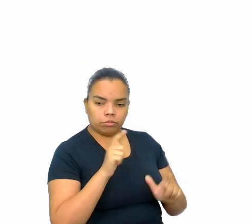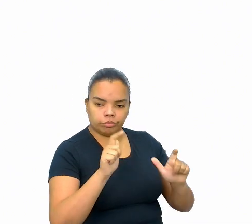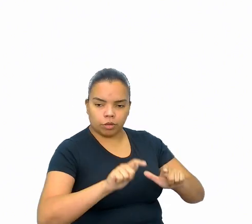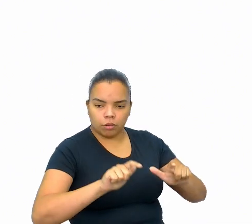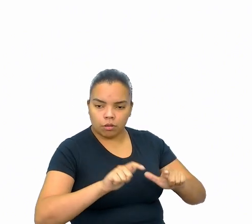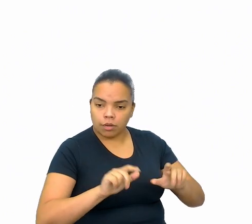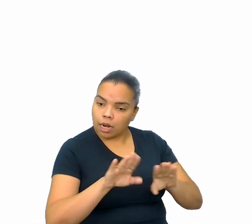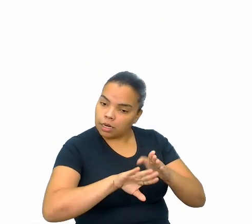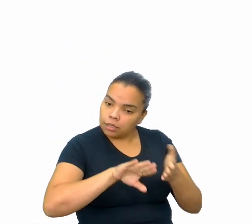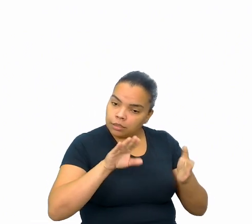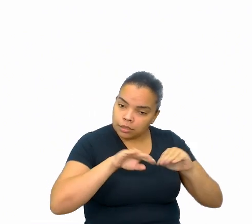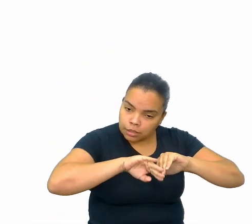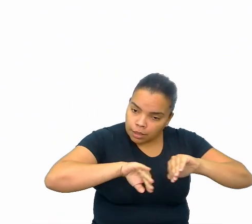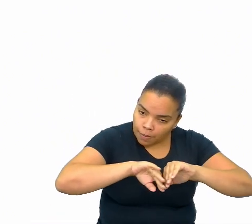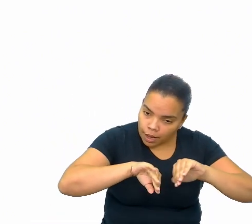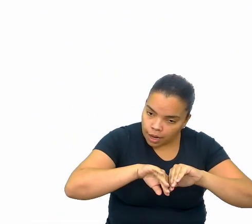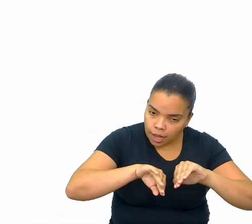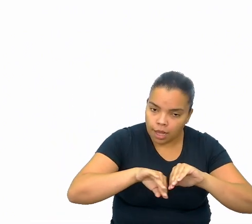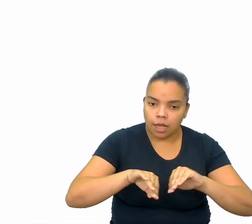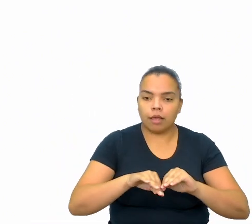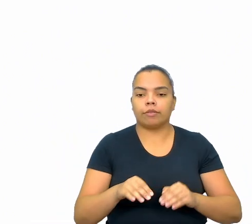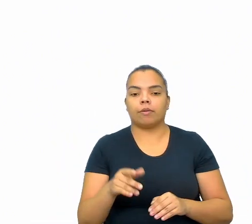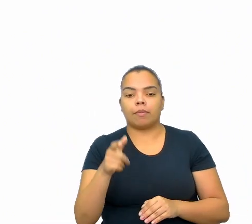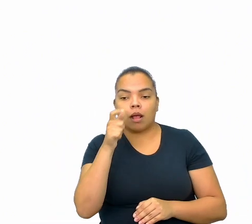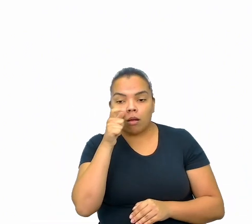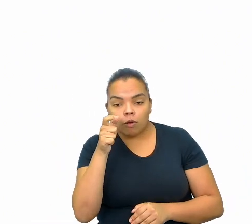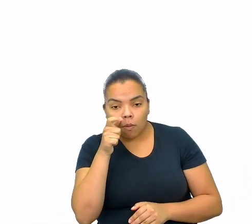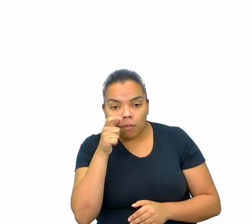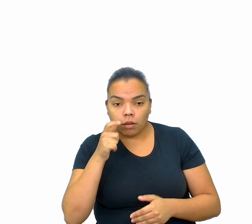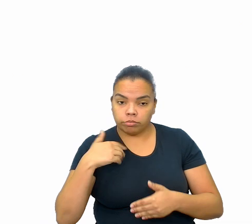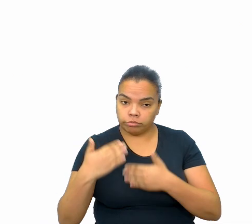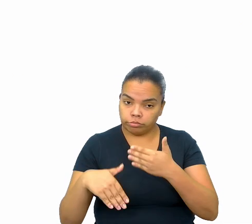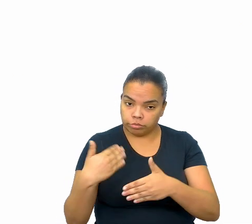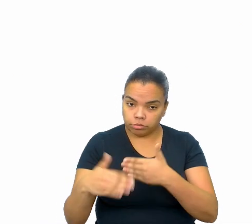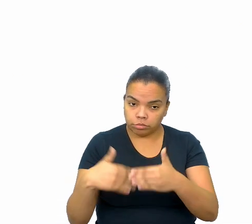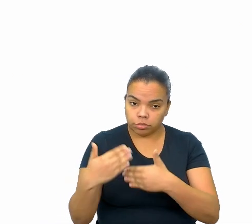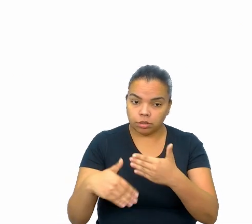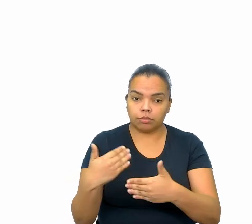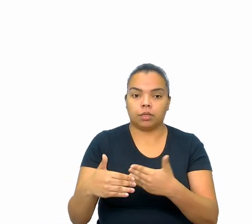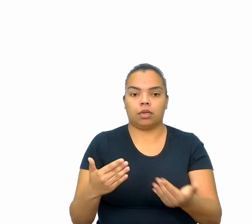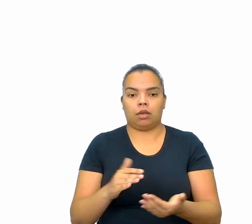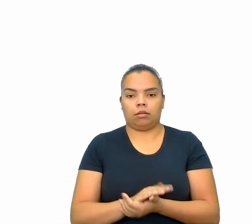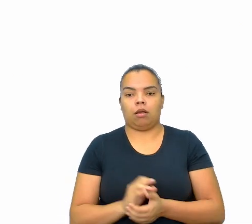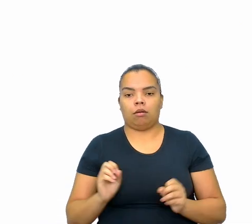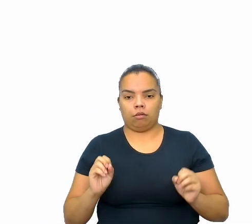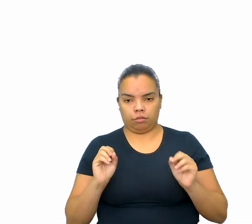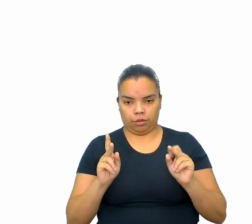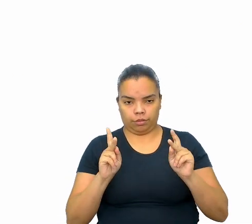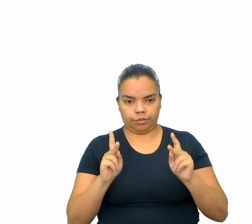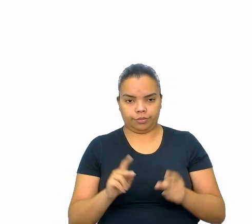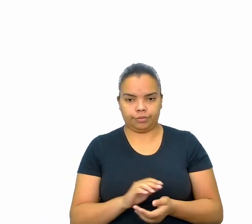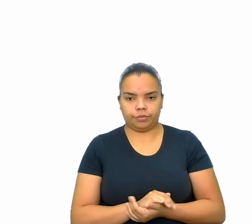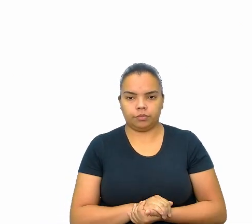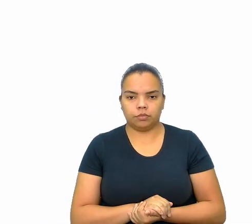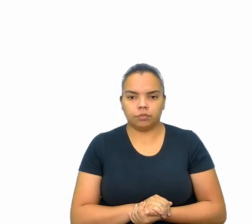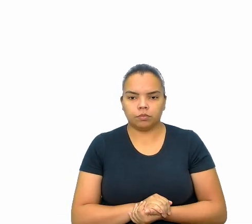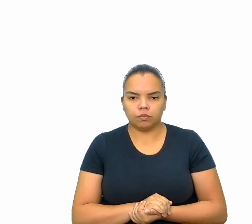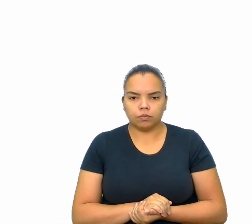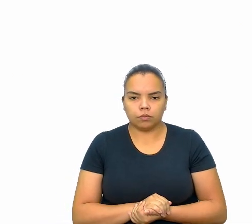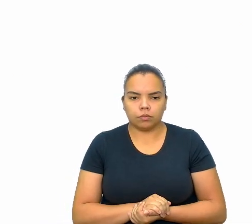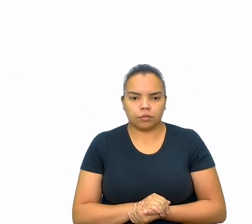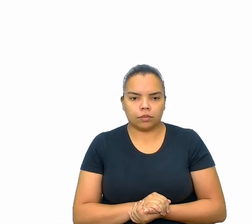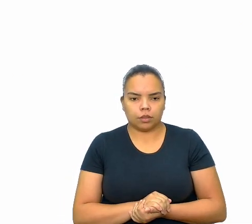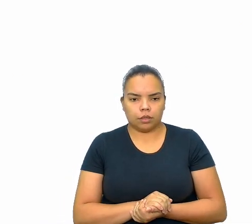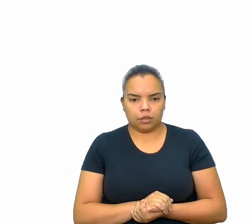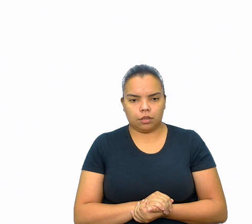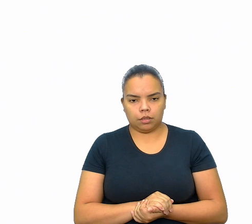das aprendizagens das crianças. E para maior familiarização de vocês com o documento, né, a